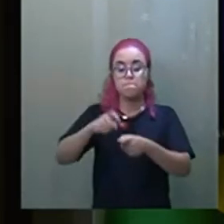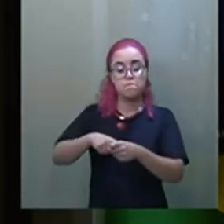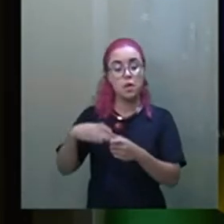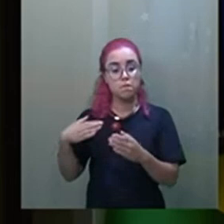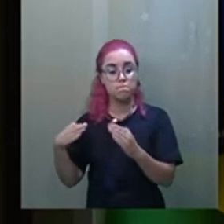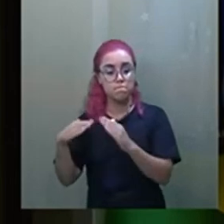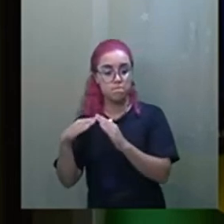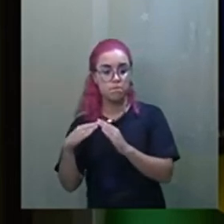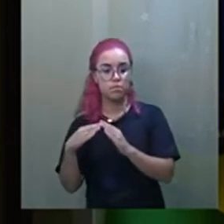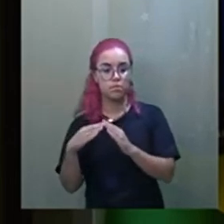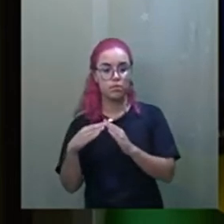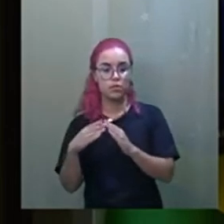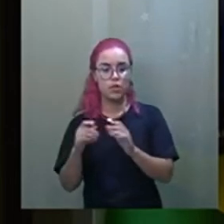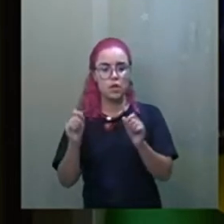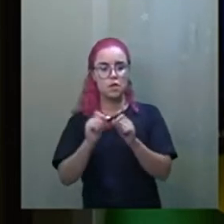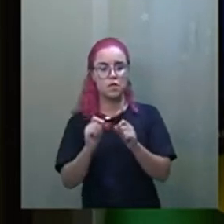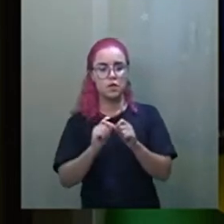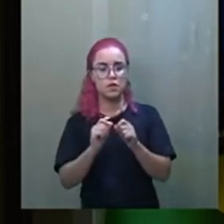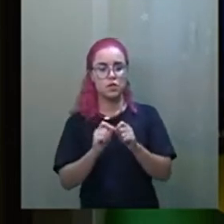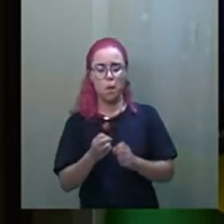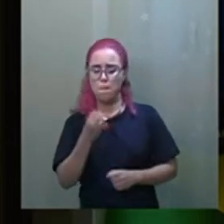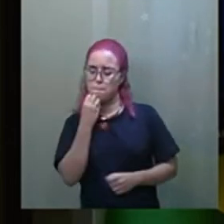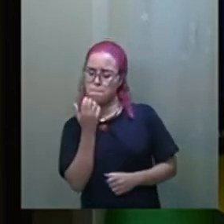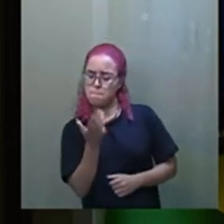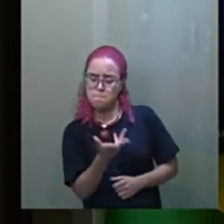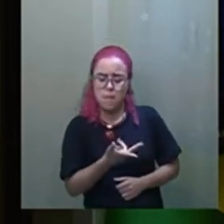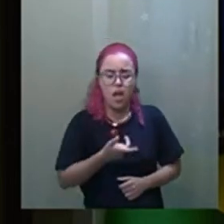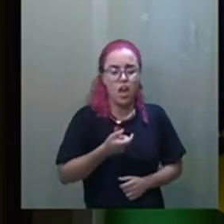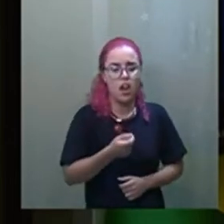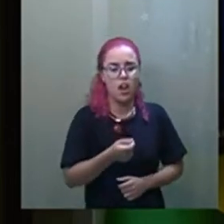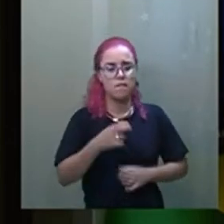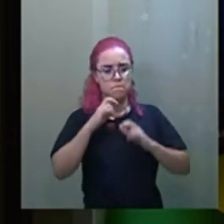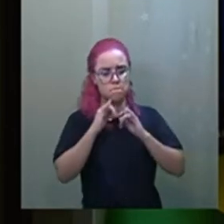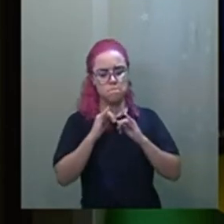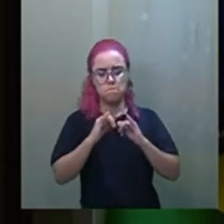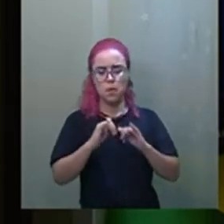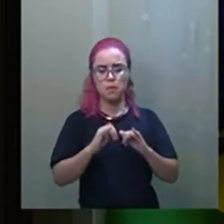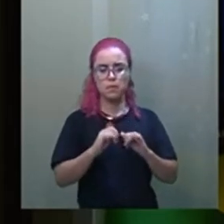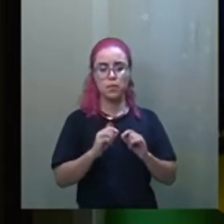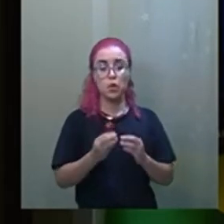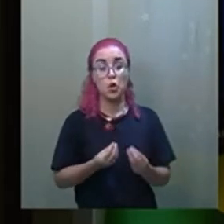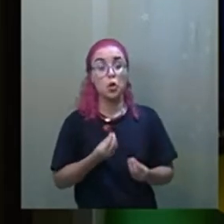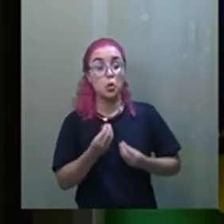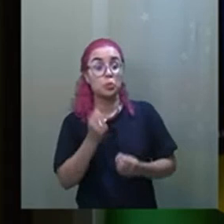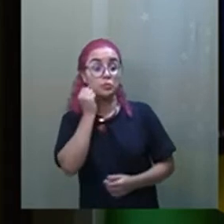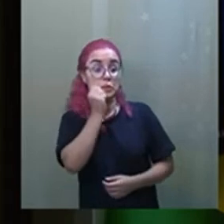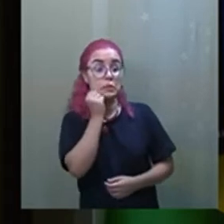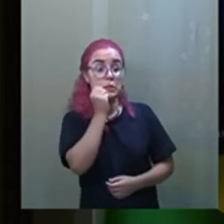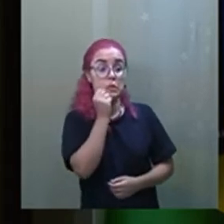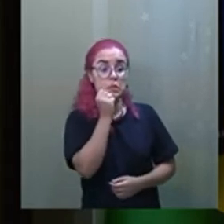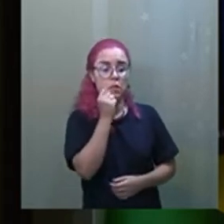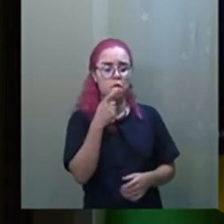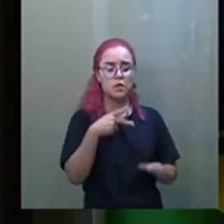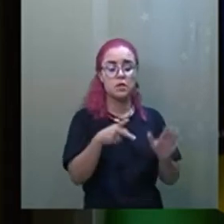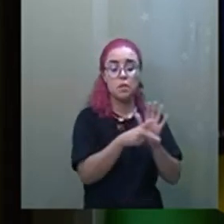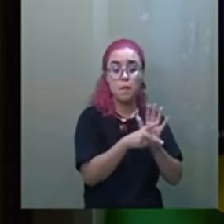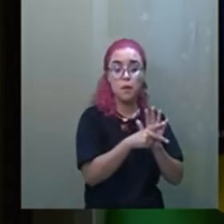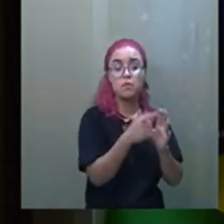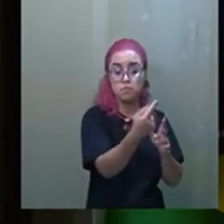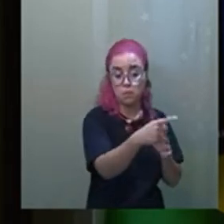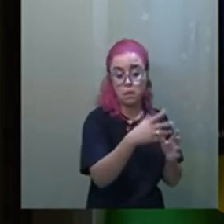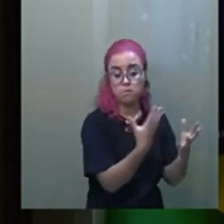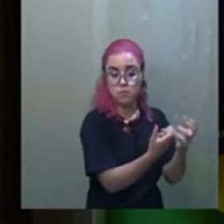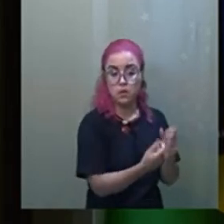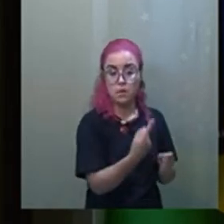essa casa, fez um belíssimo pronunciamento, como o senador Portinho propôs e foi aprovado aqui pelos